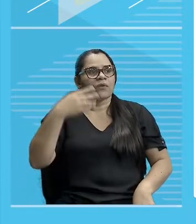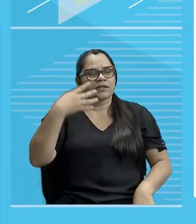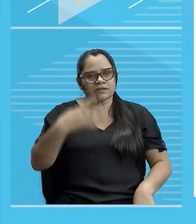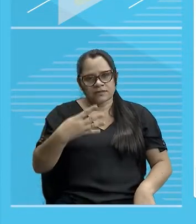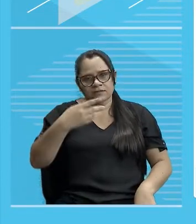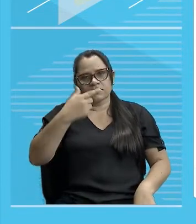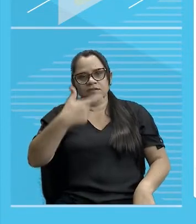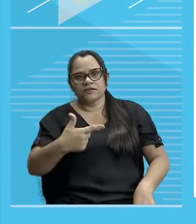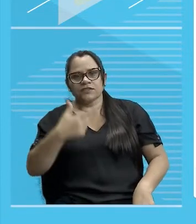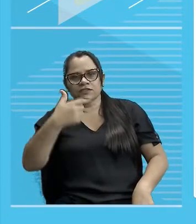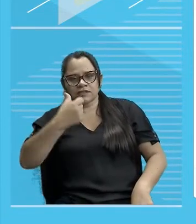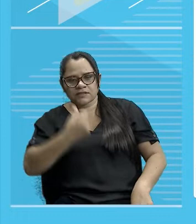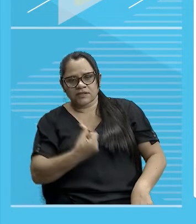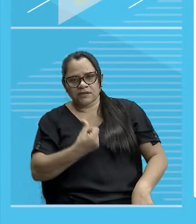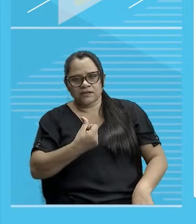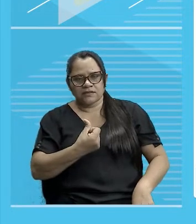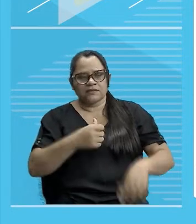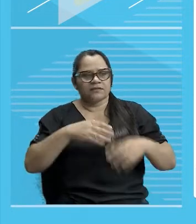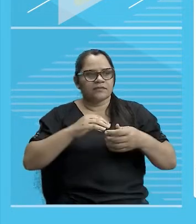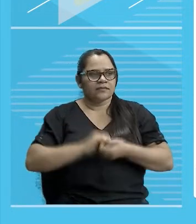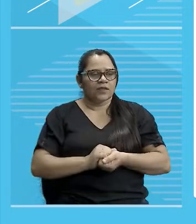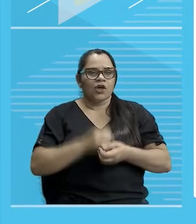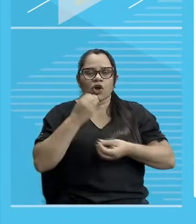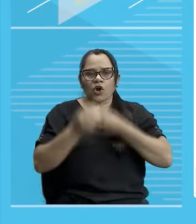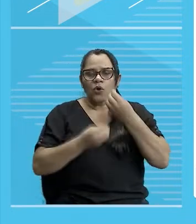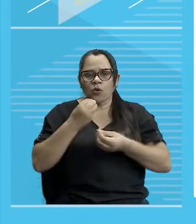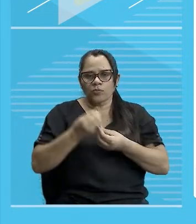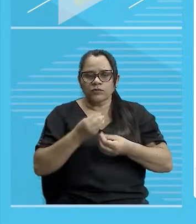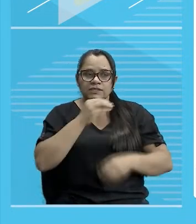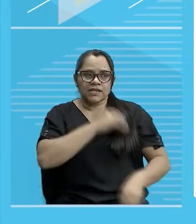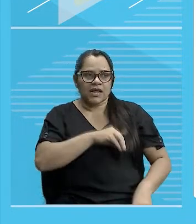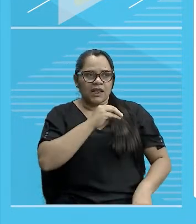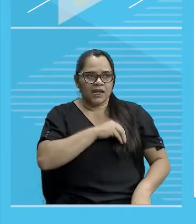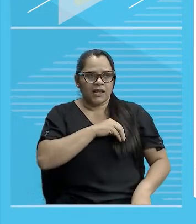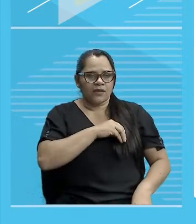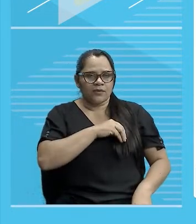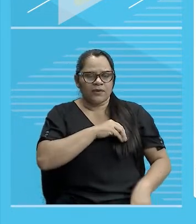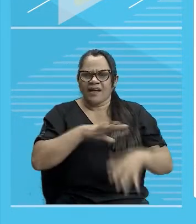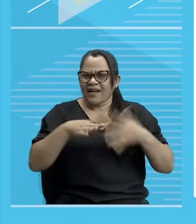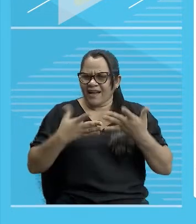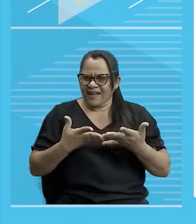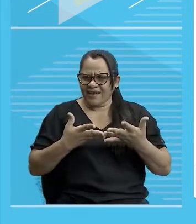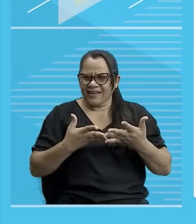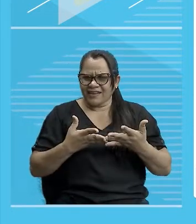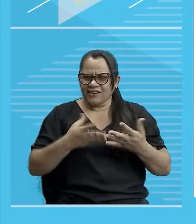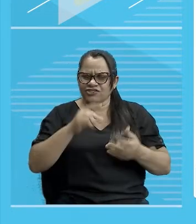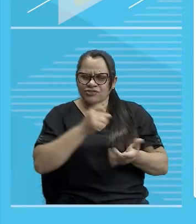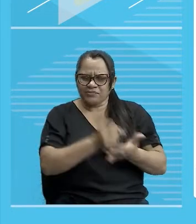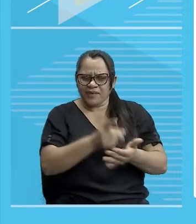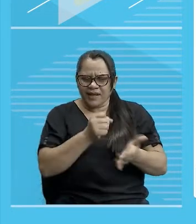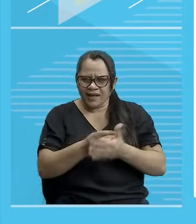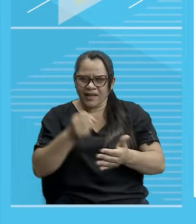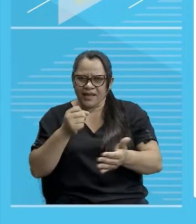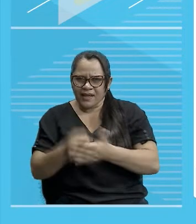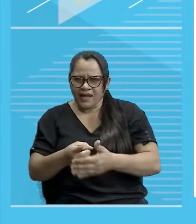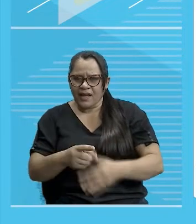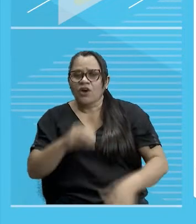essa média ou seja como assim professor quer dizer além de apagar o valor de